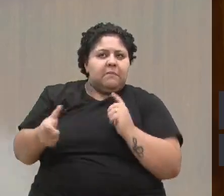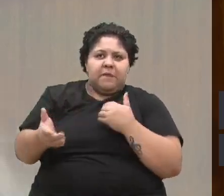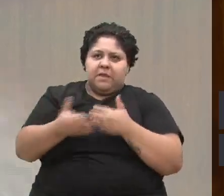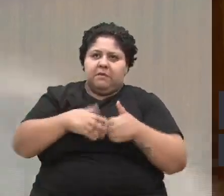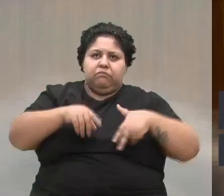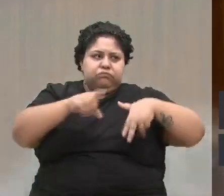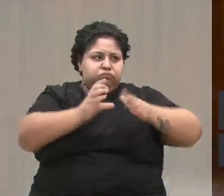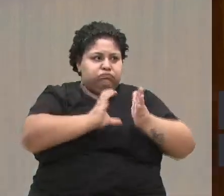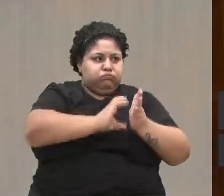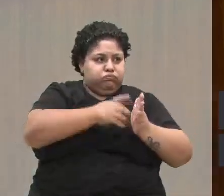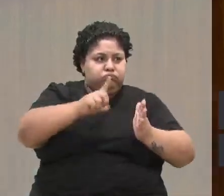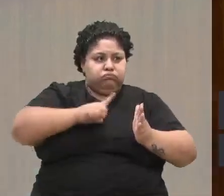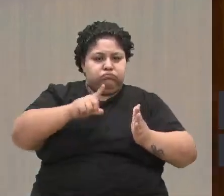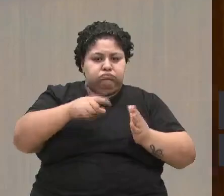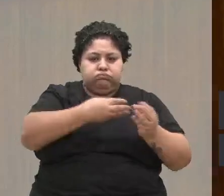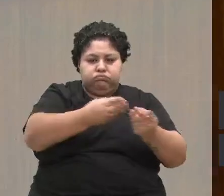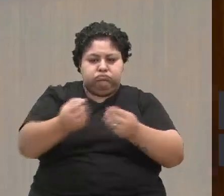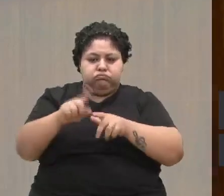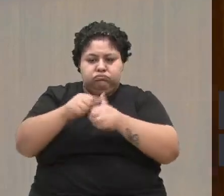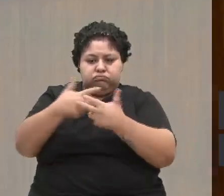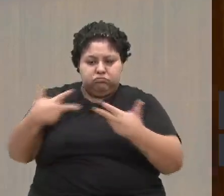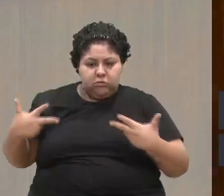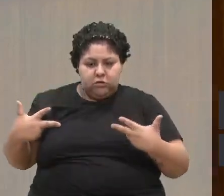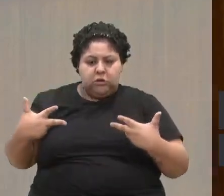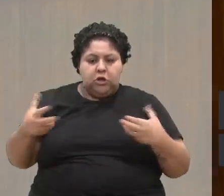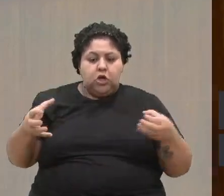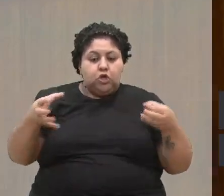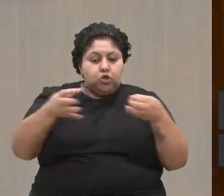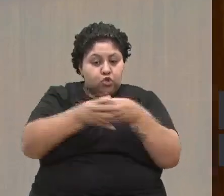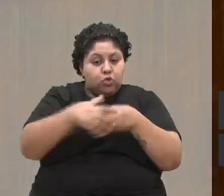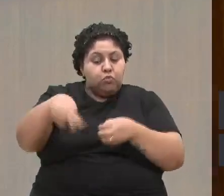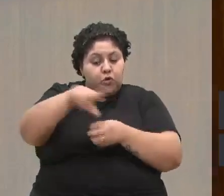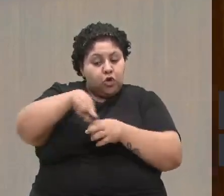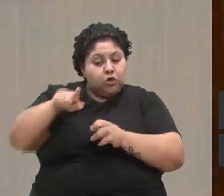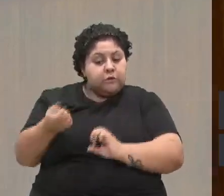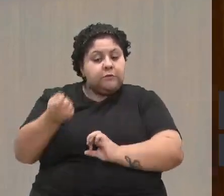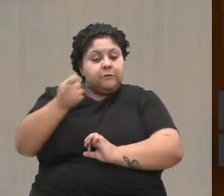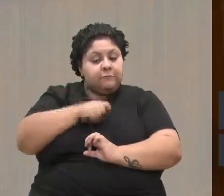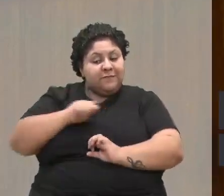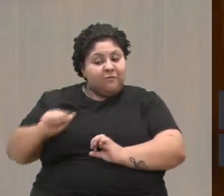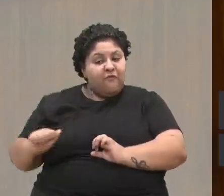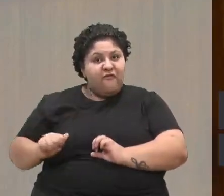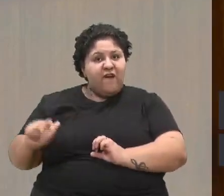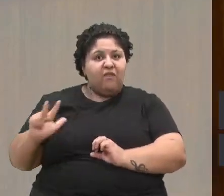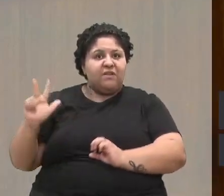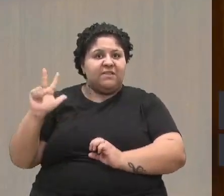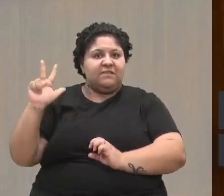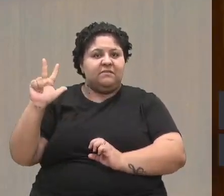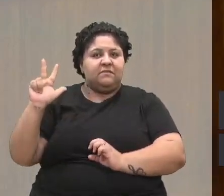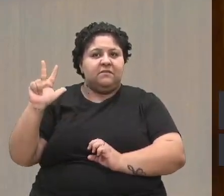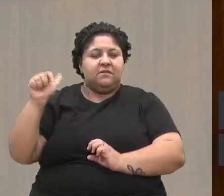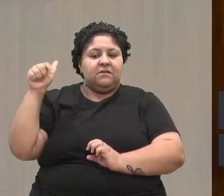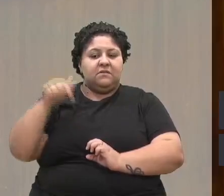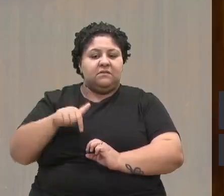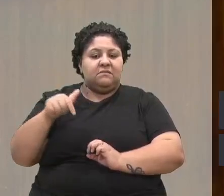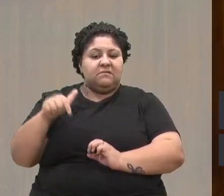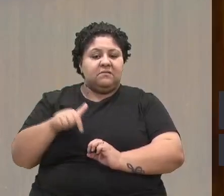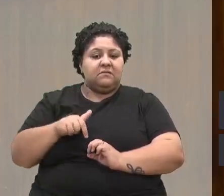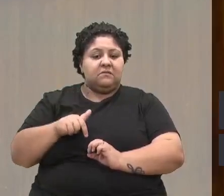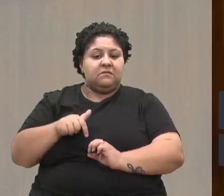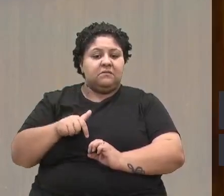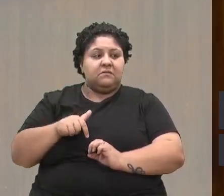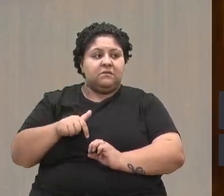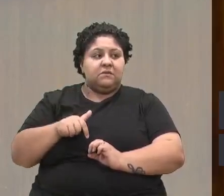temos muitas coisas aqui em conjunto que nós precisamos valorizar, e isso me deixou